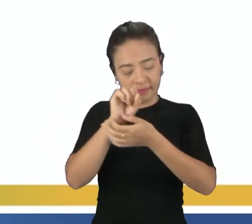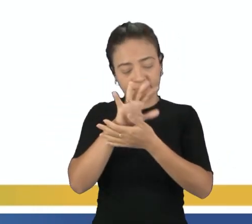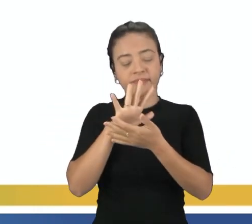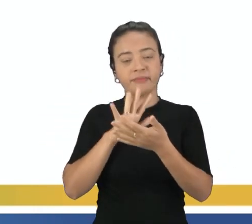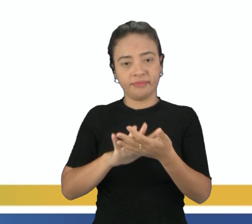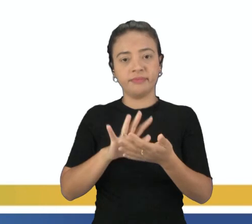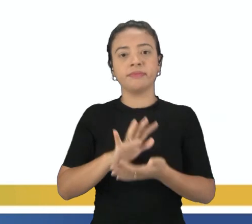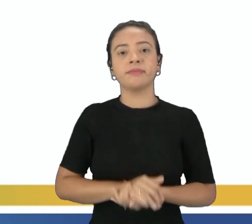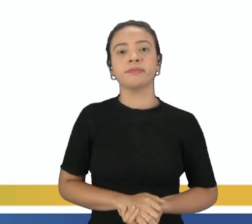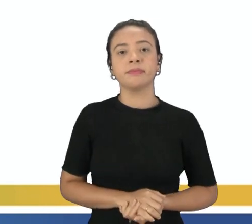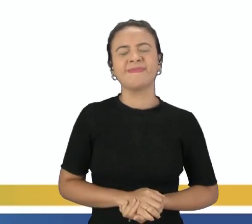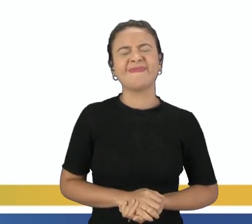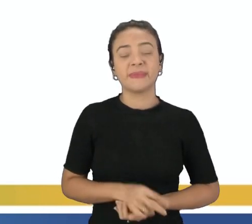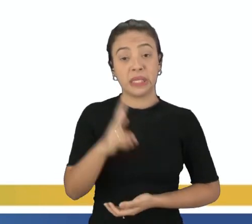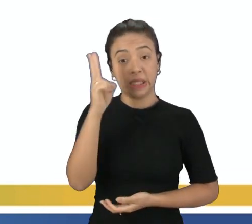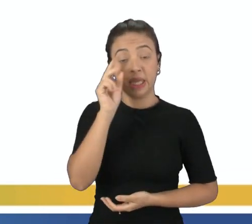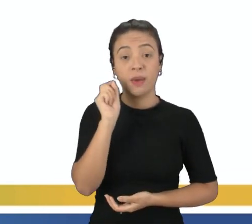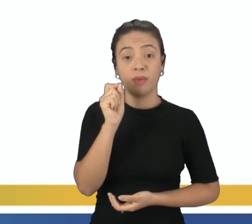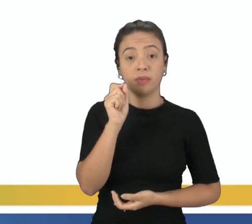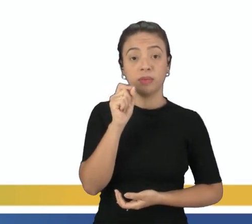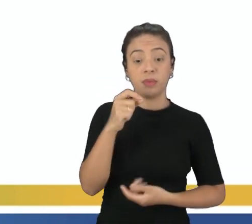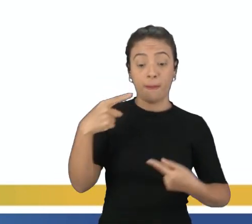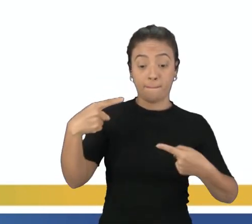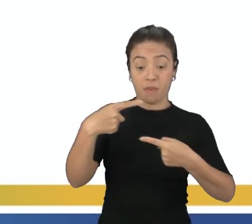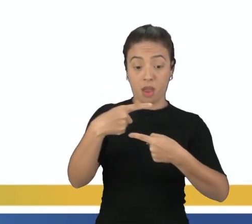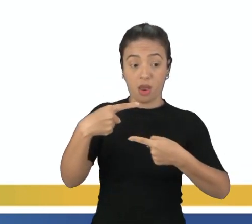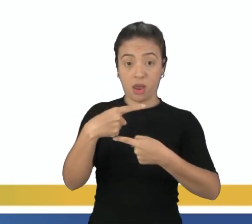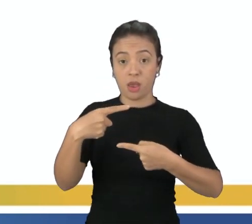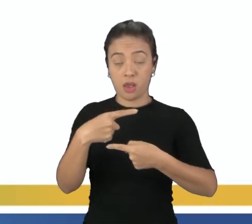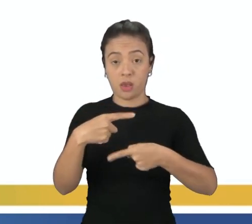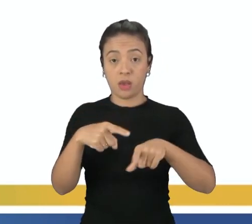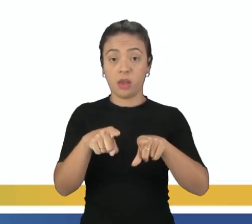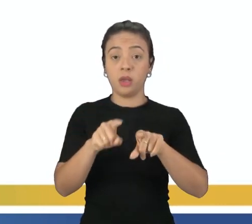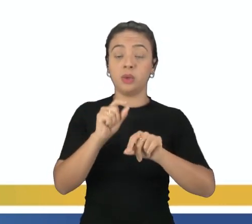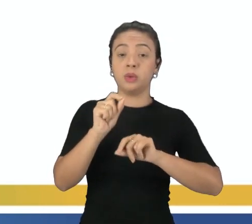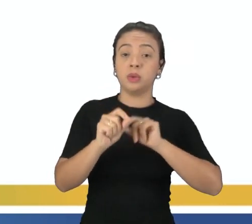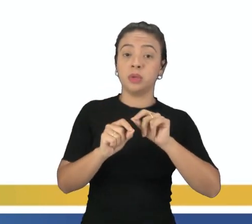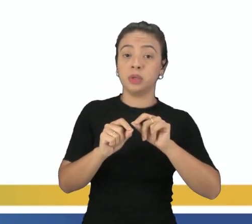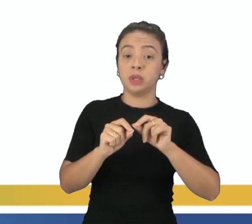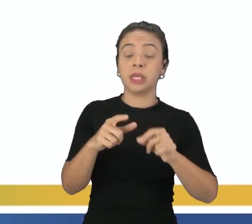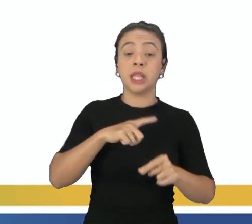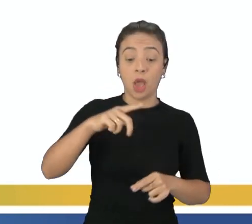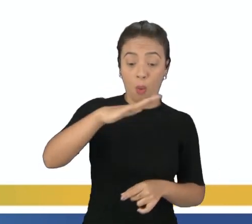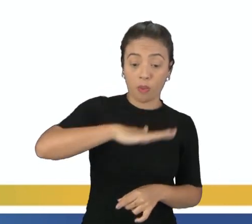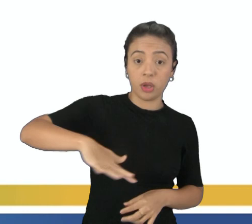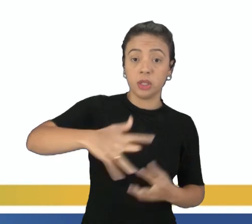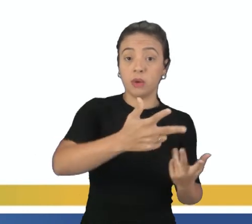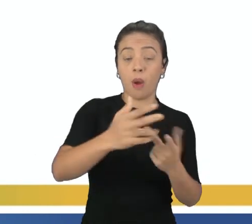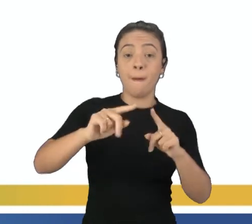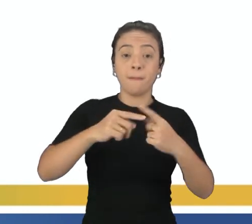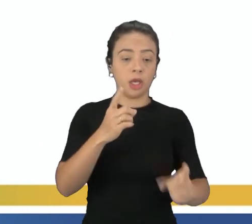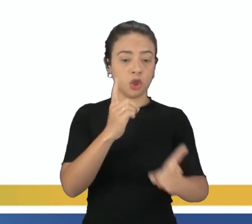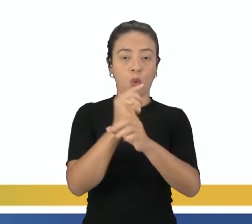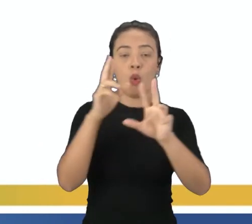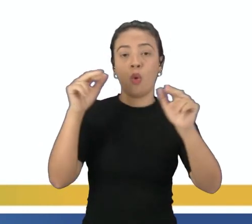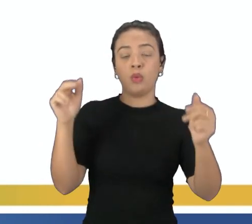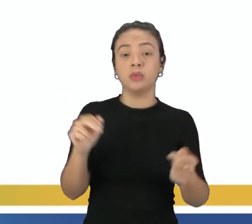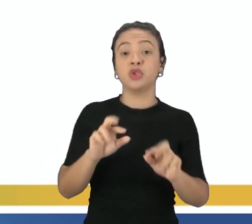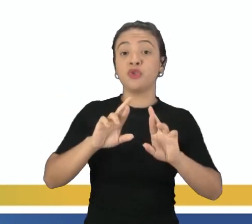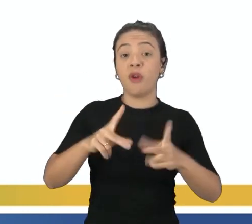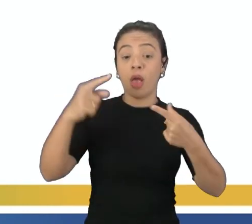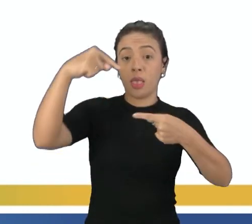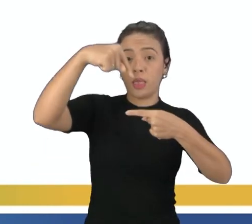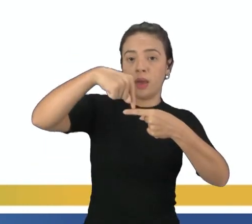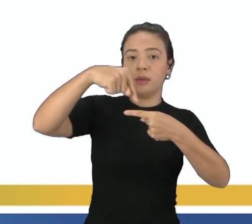de exercícios. Não se esqueça, retas paralelas distintas são retas de um mesmo plano que não se tocam. Já as